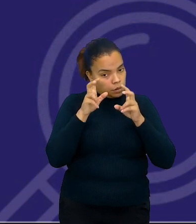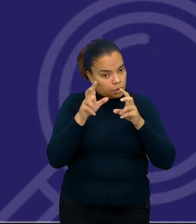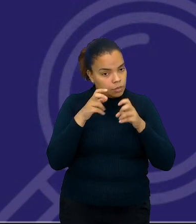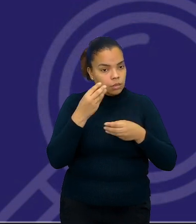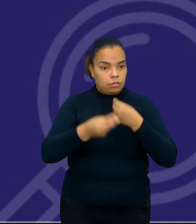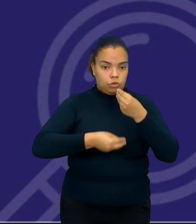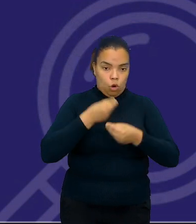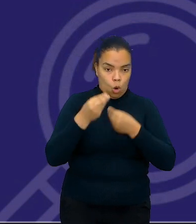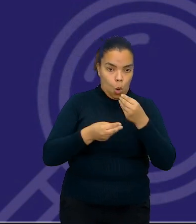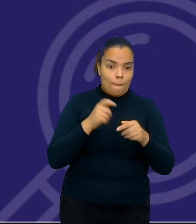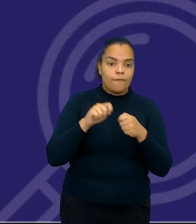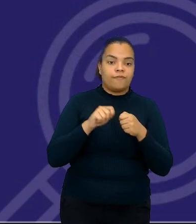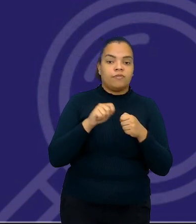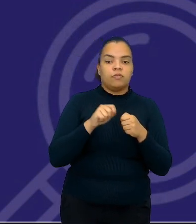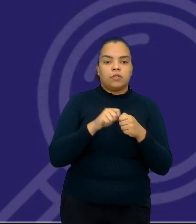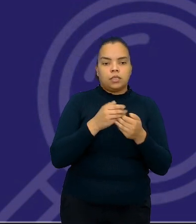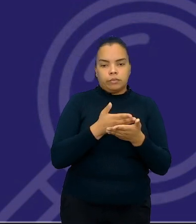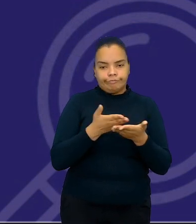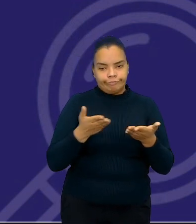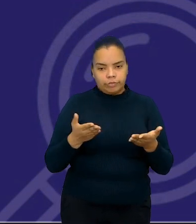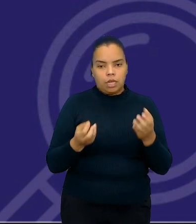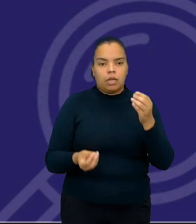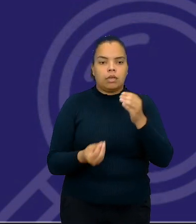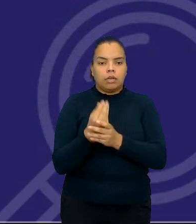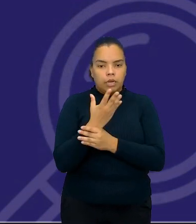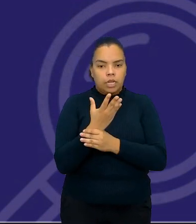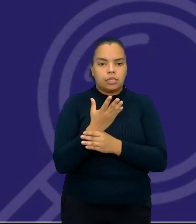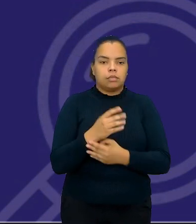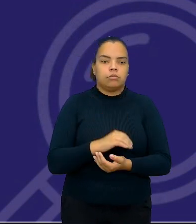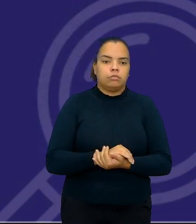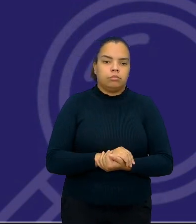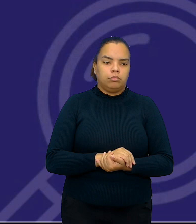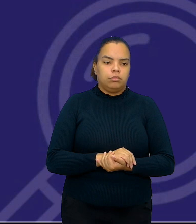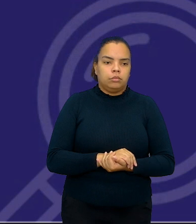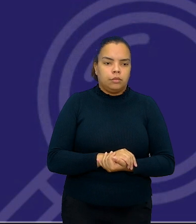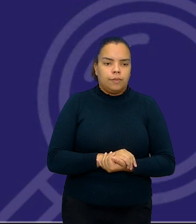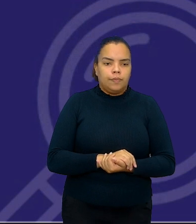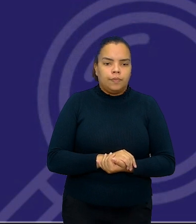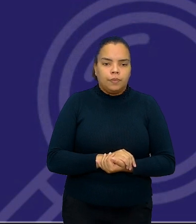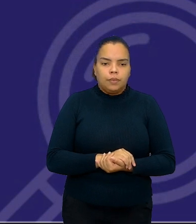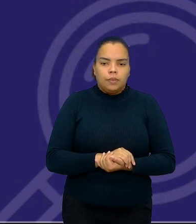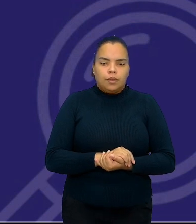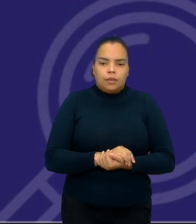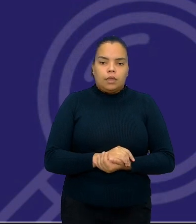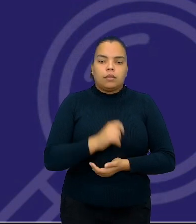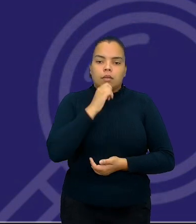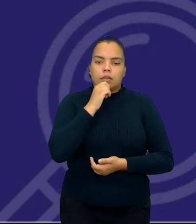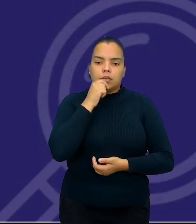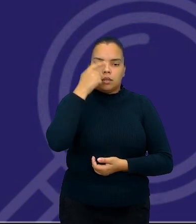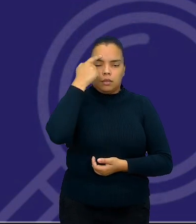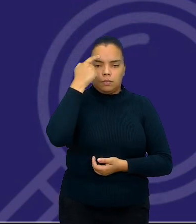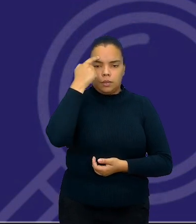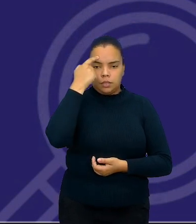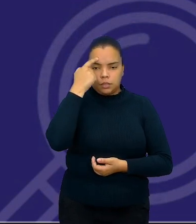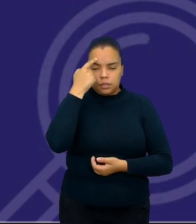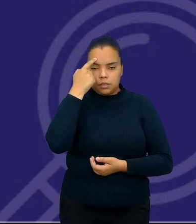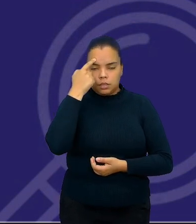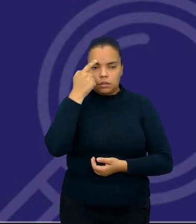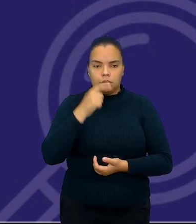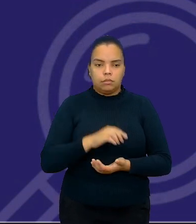vitro e a criação de super bebês, né? Então, ainda pensando na